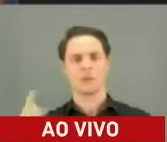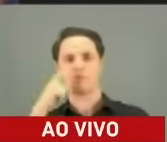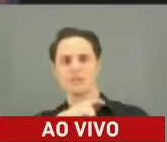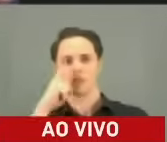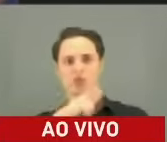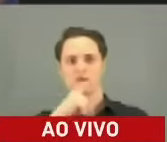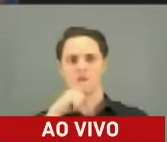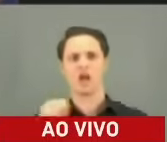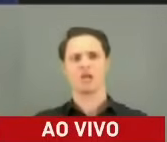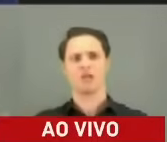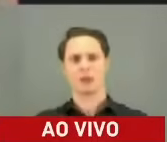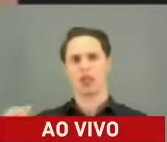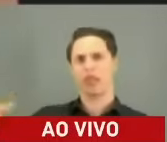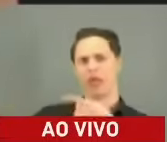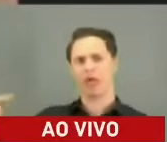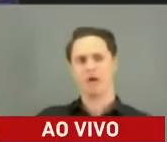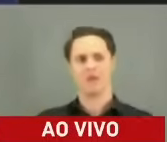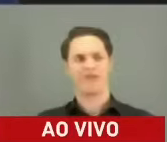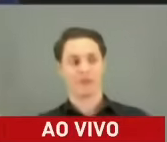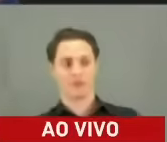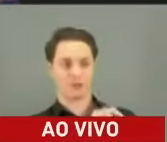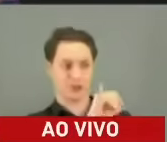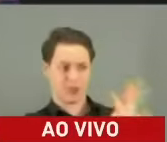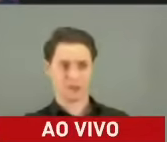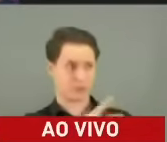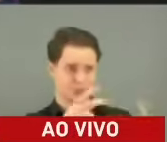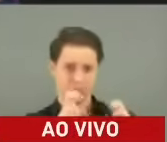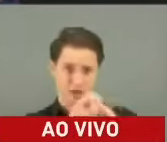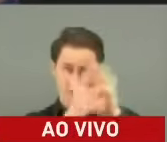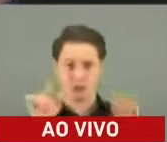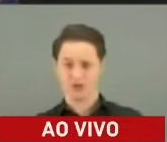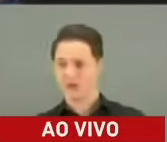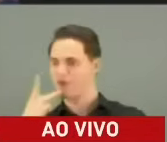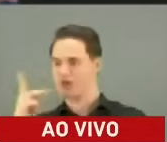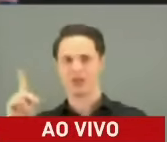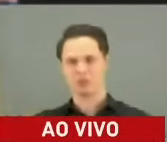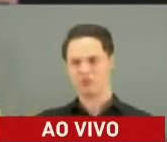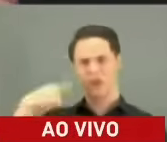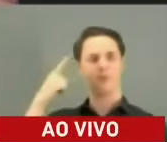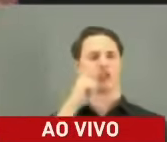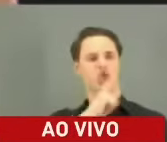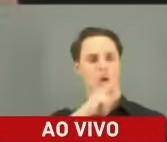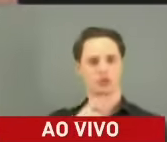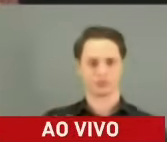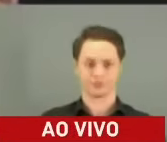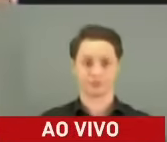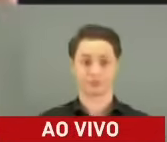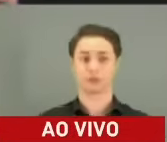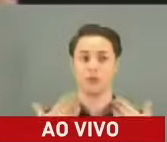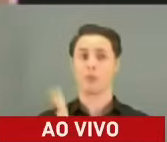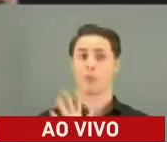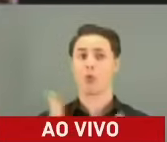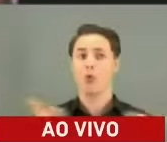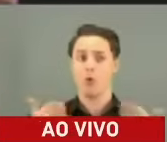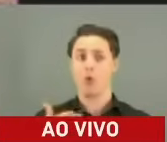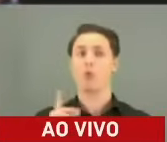mentirem, além de discutirem com as imagens, porque a imagem é muito clara, eles ainda não te chamam de mentiroso. Então isso aqui é só para poder mostrar